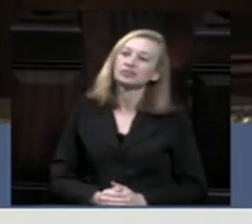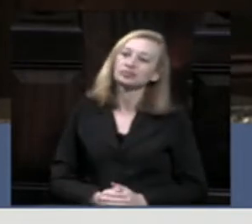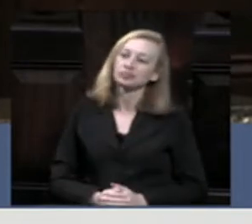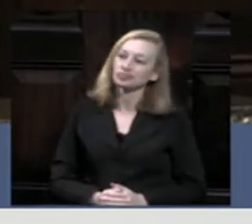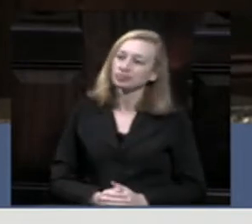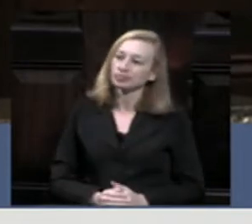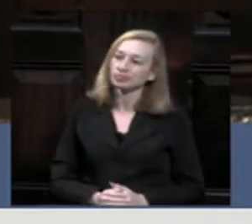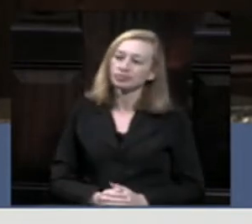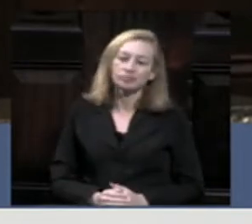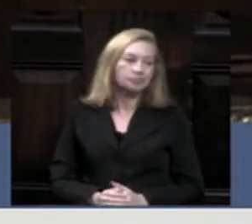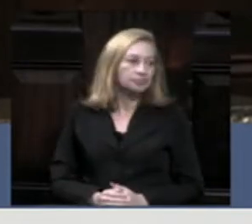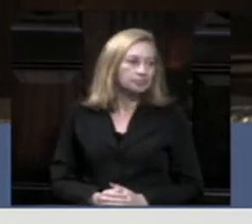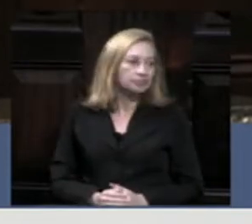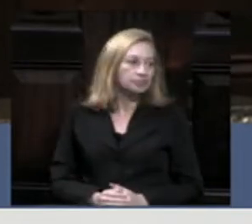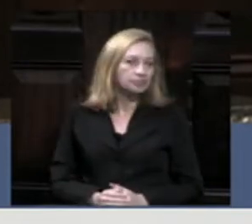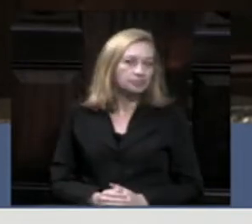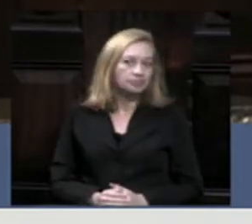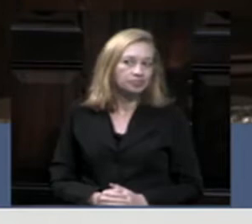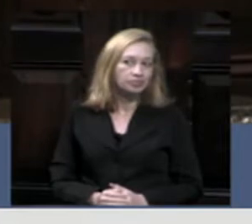há aqueles